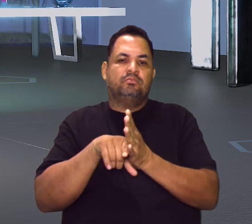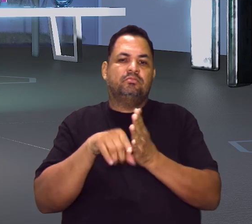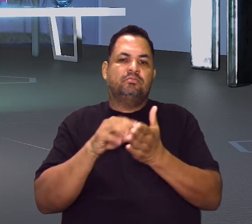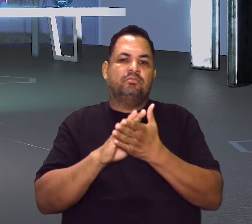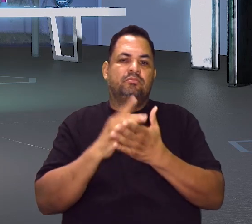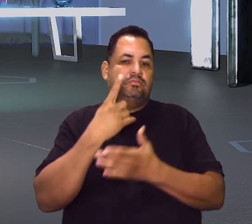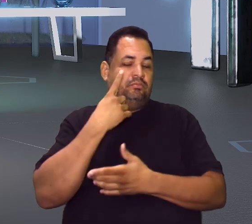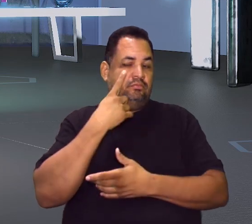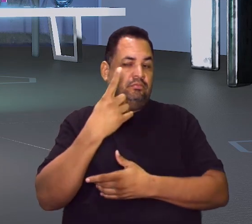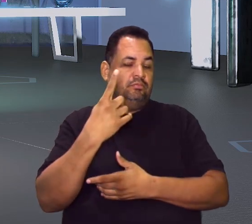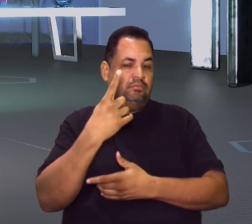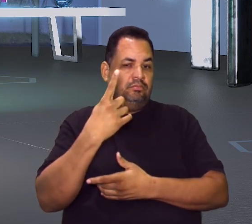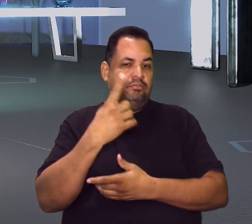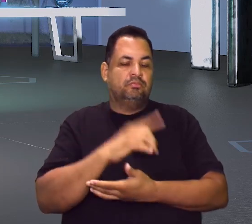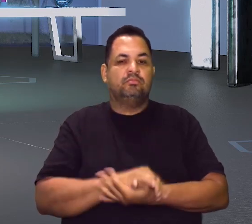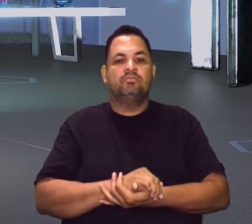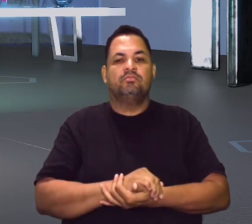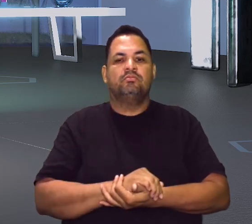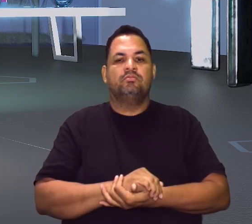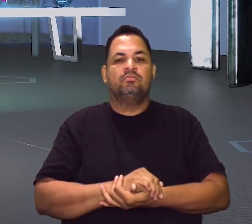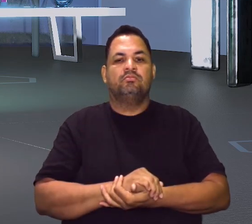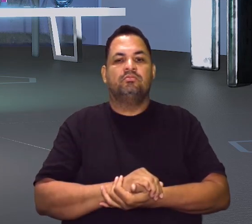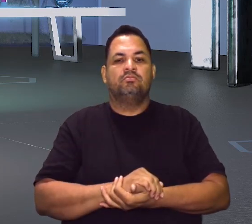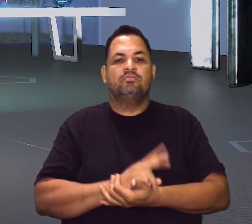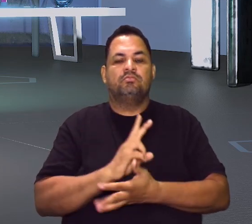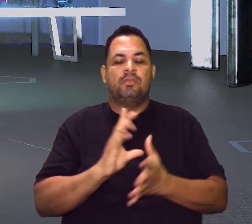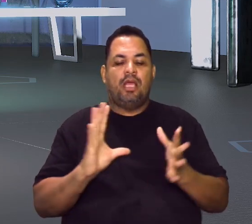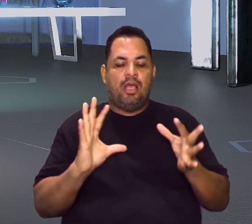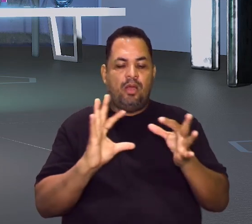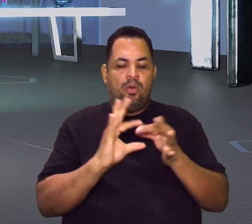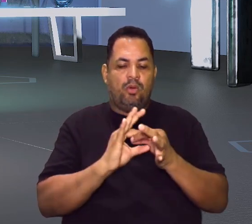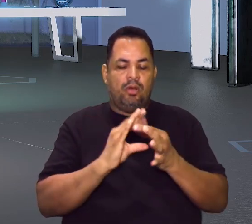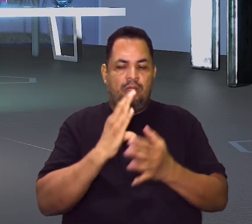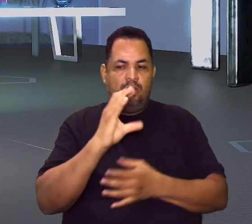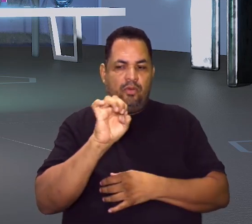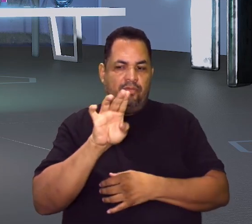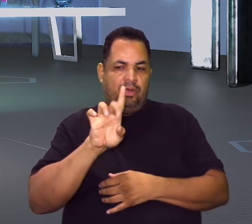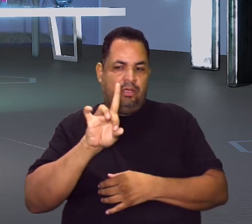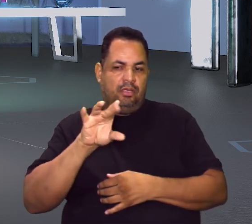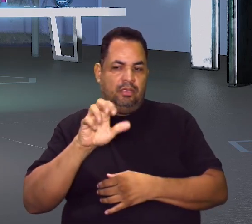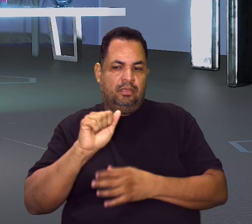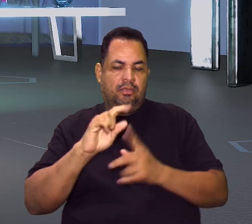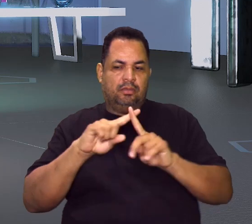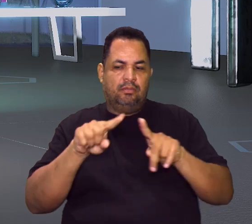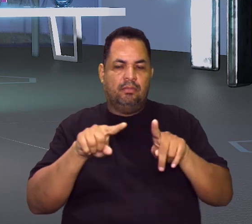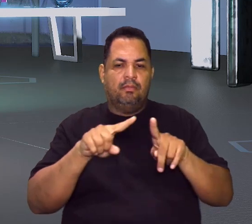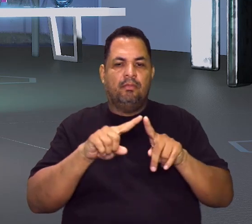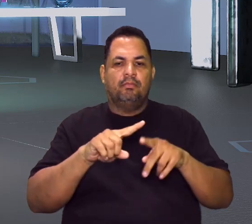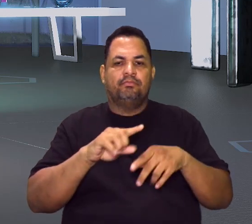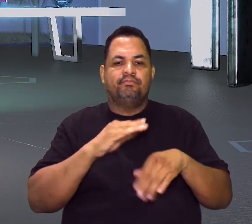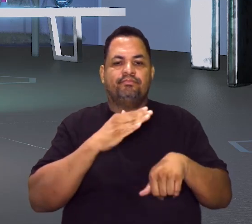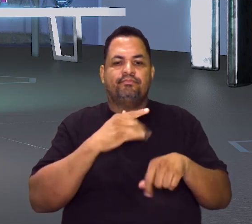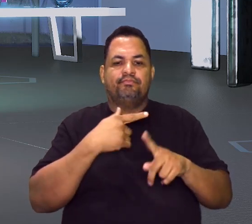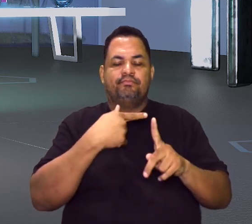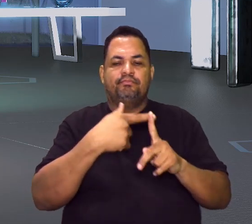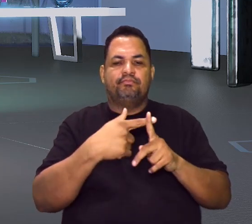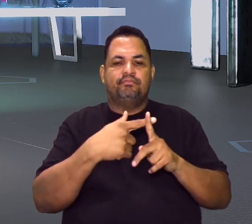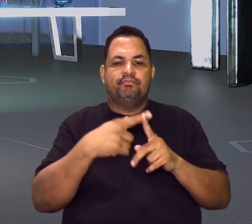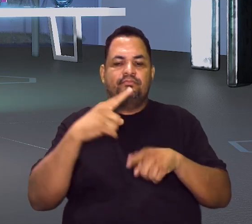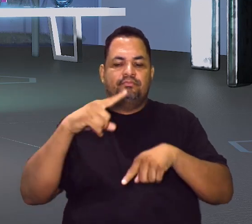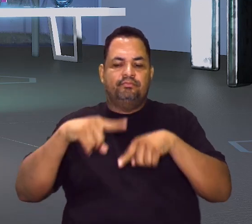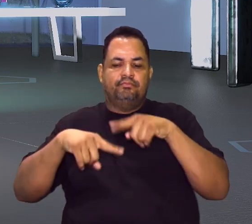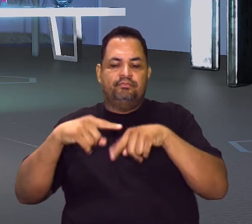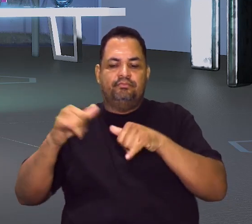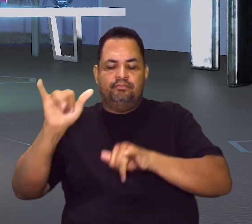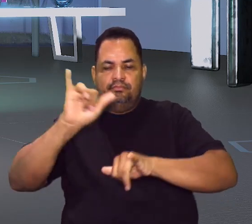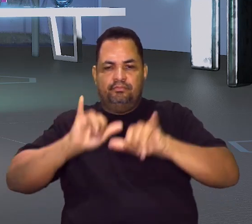só em você ver que a mesma ligação covalente, mas os elementos químicos que constituem